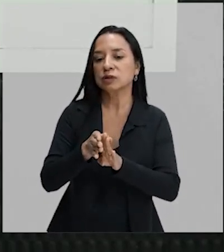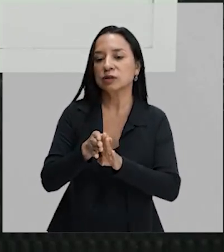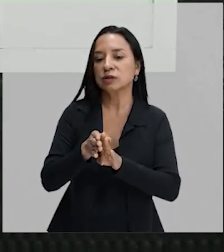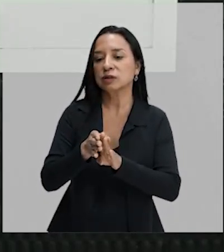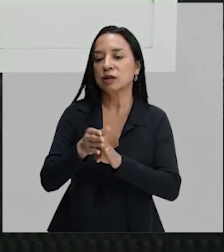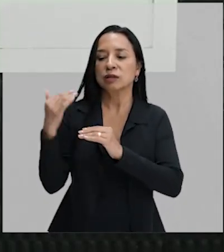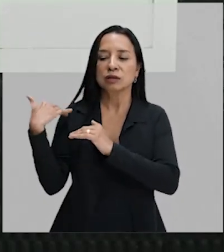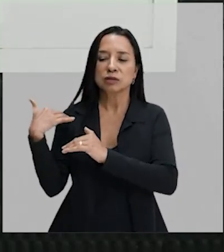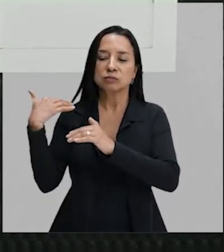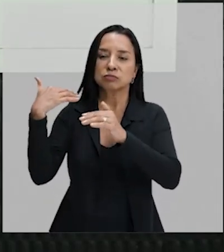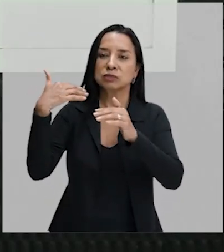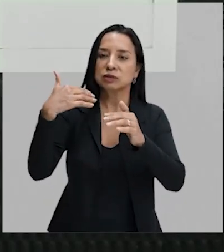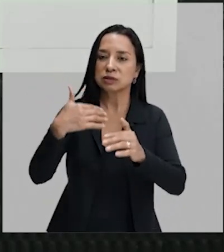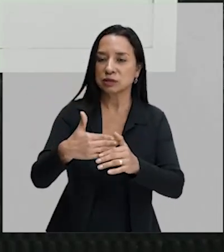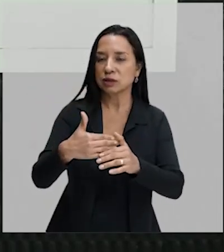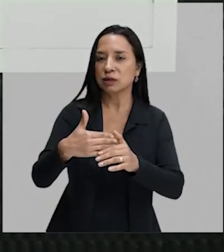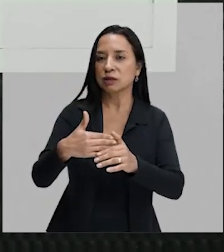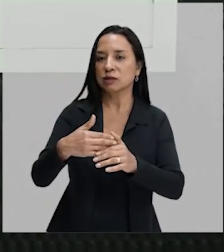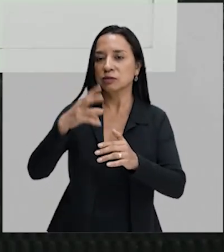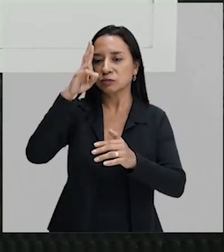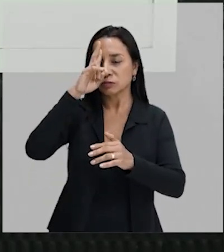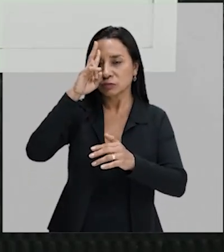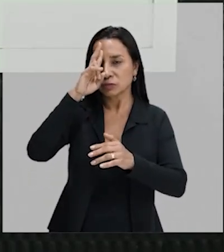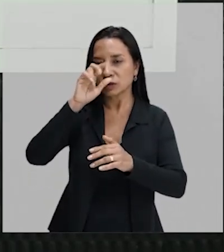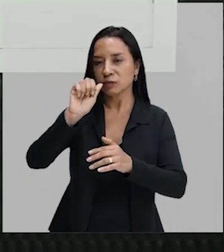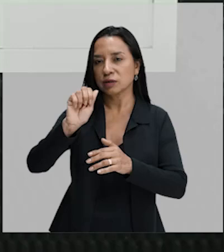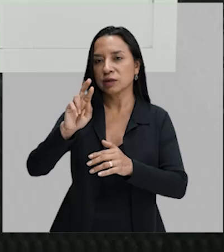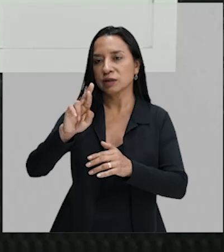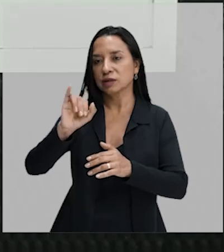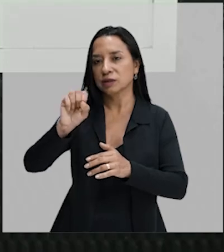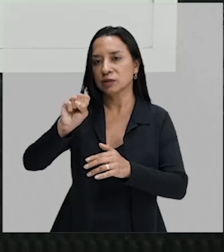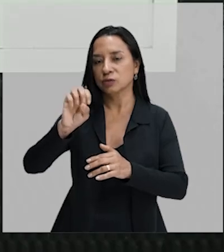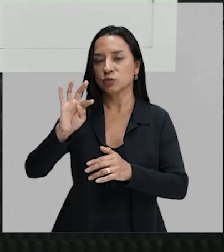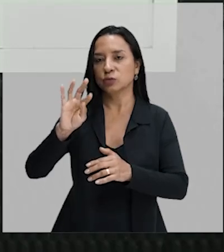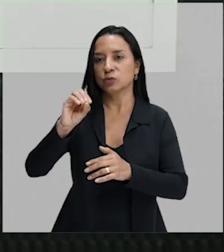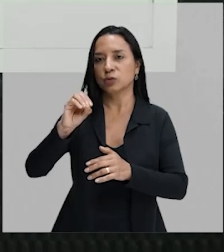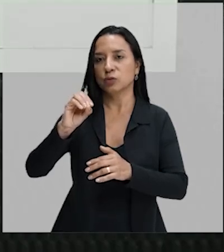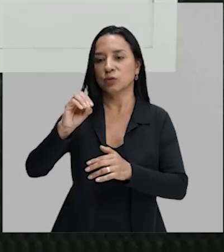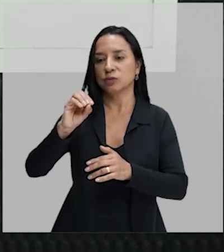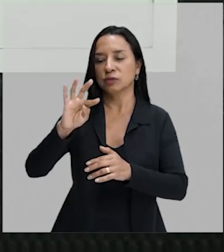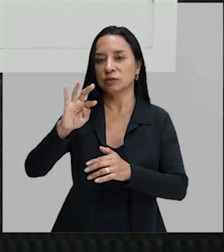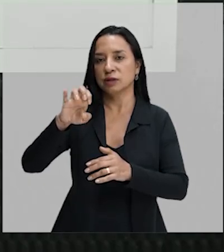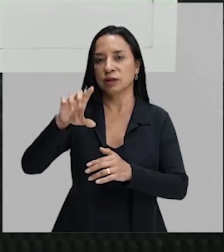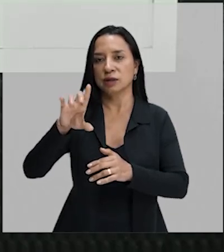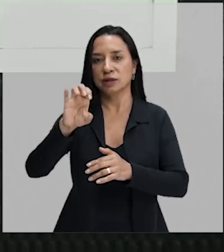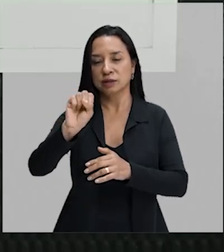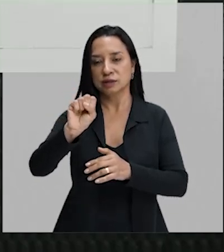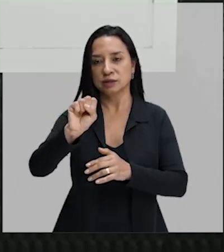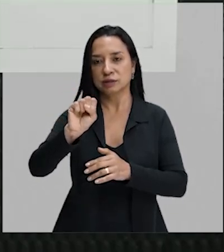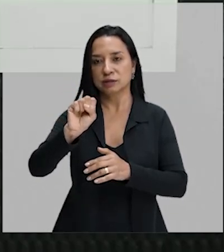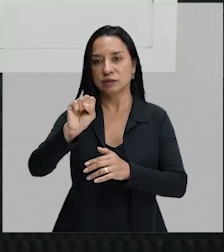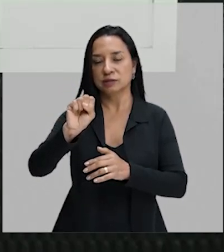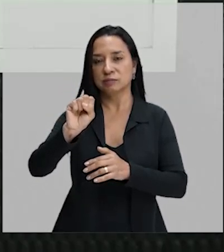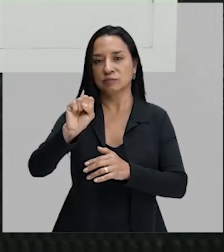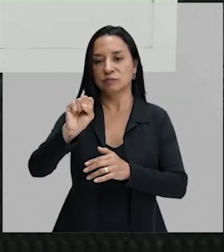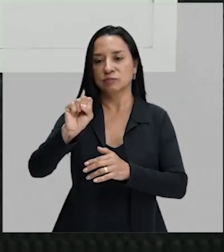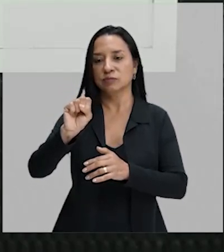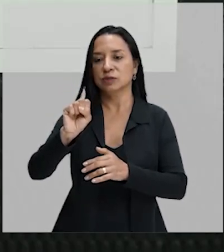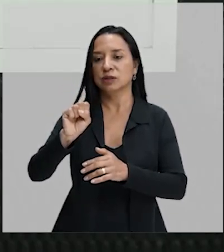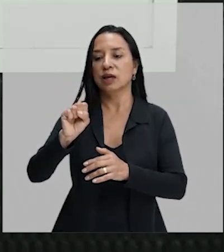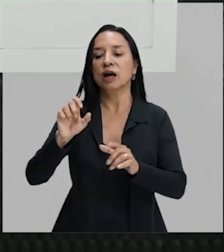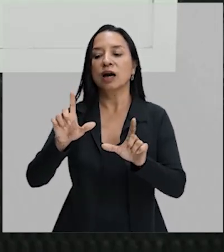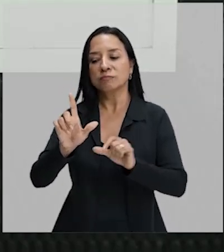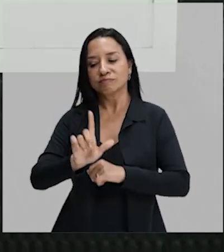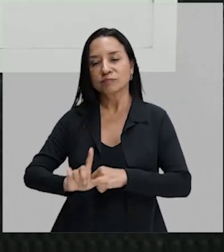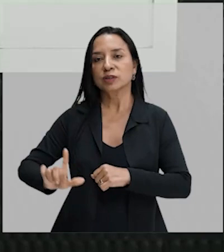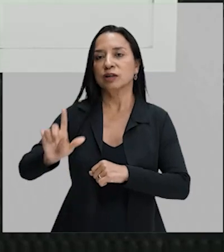A famosa lógica aristotélica. A lógica clássica. Nós já temos aula aqui sobre isso,